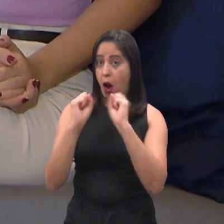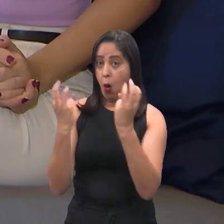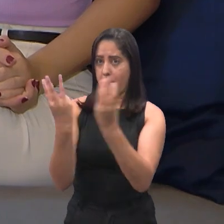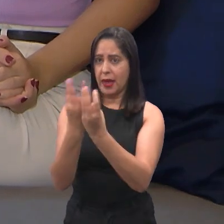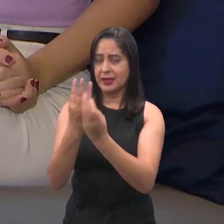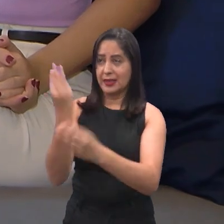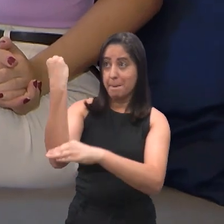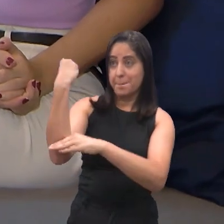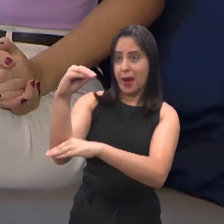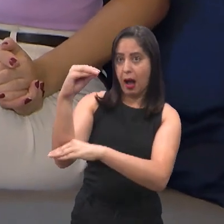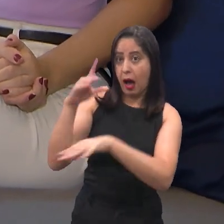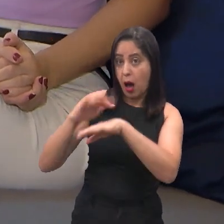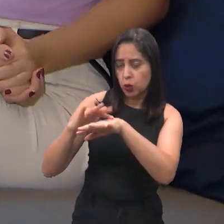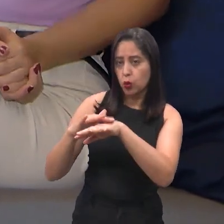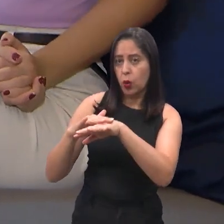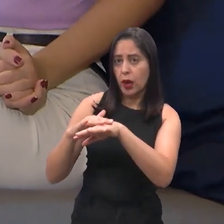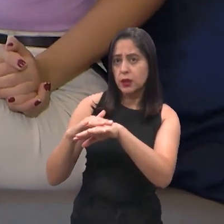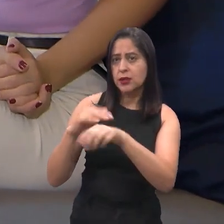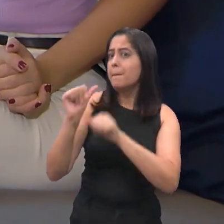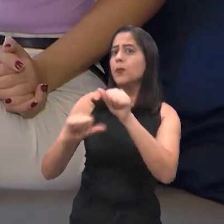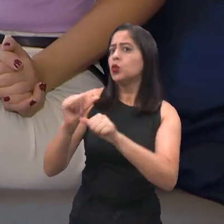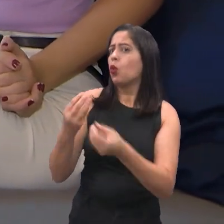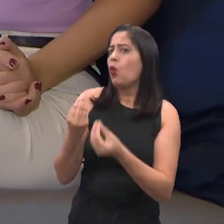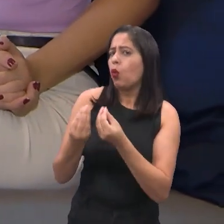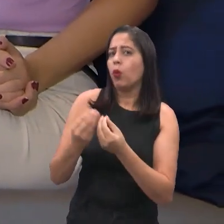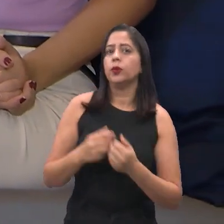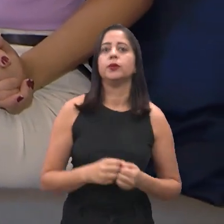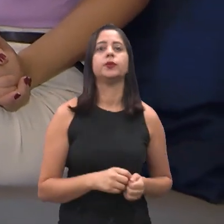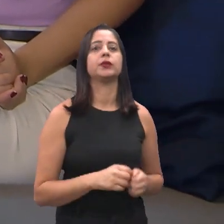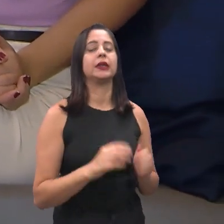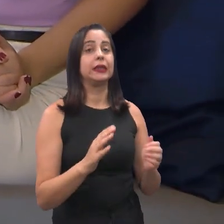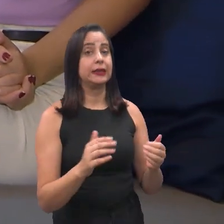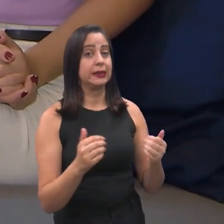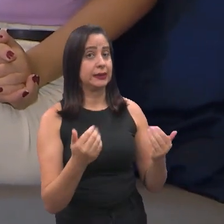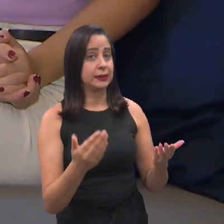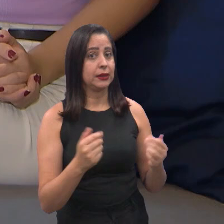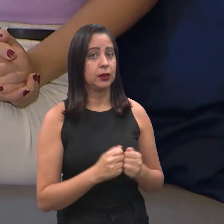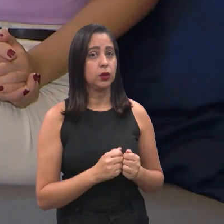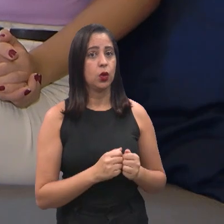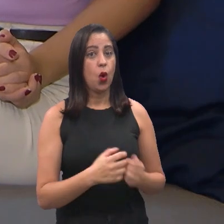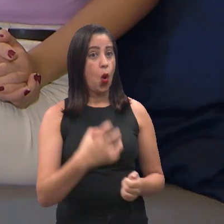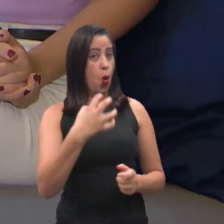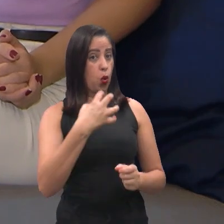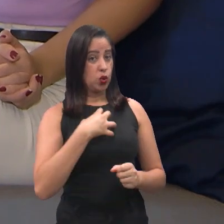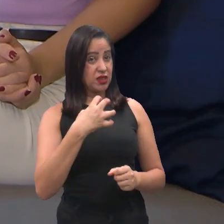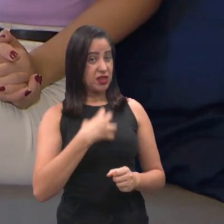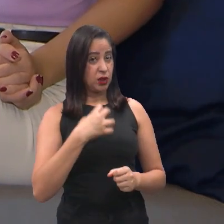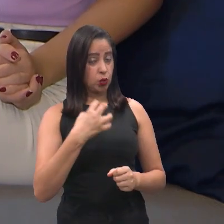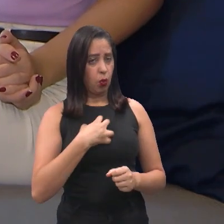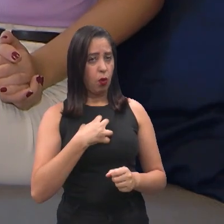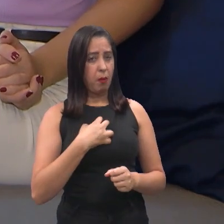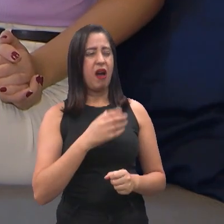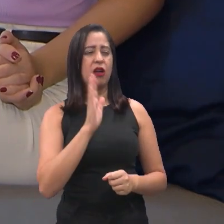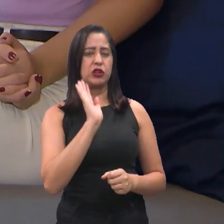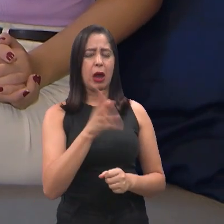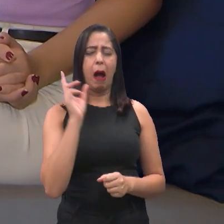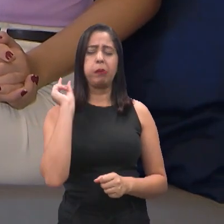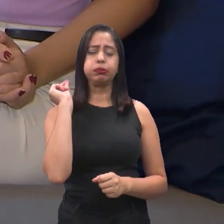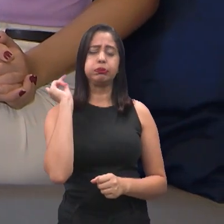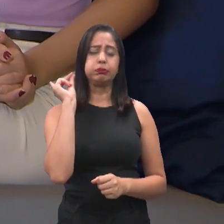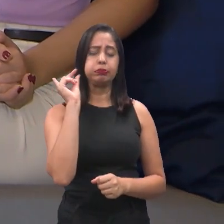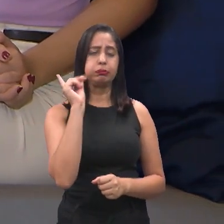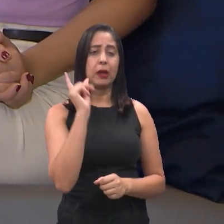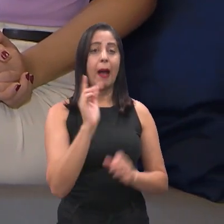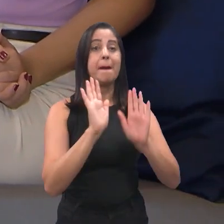da Saúde? Bom, o que é importante de sabermos? Os sintomas sempre existiram. A diferença é que agora